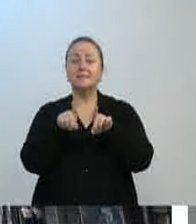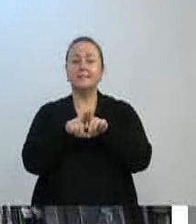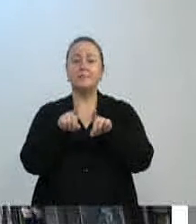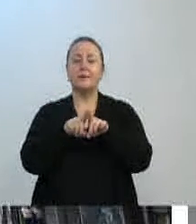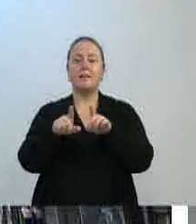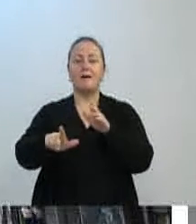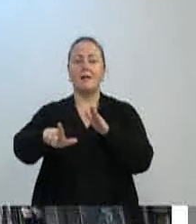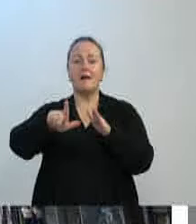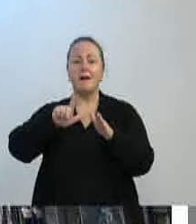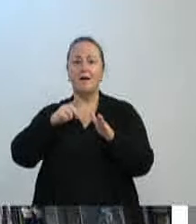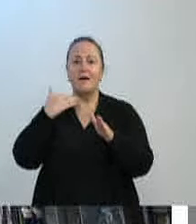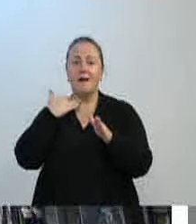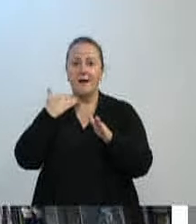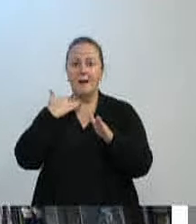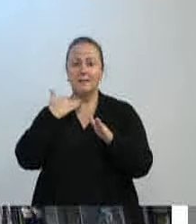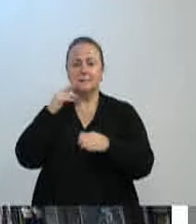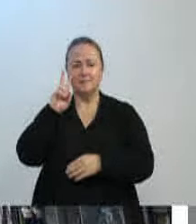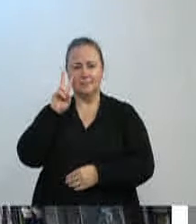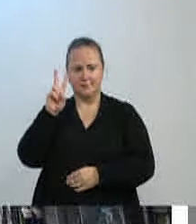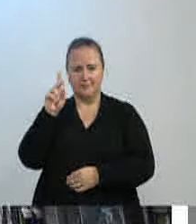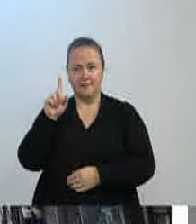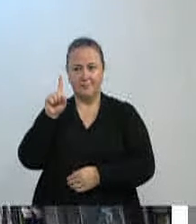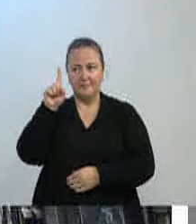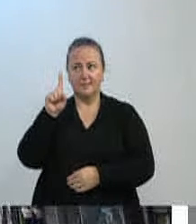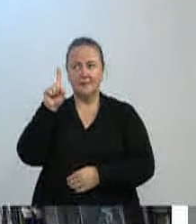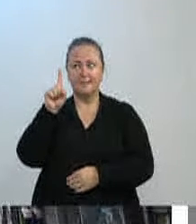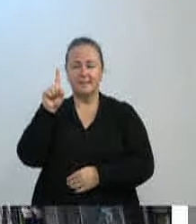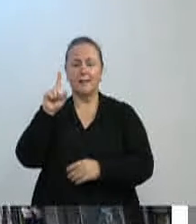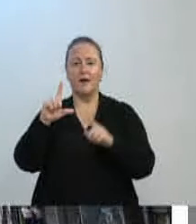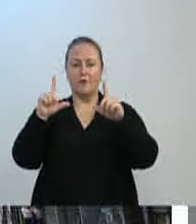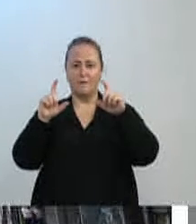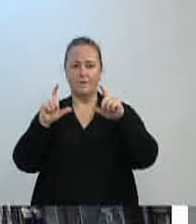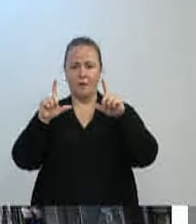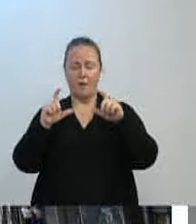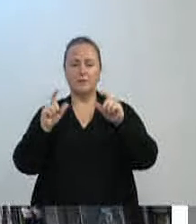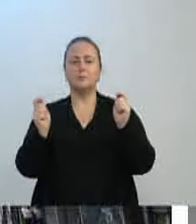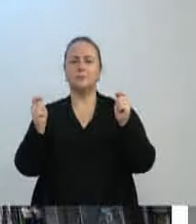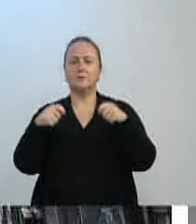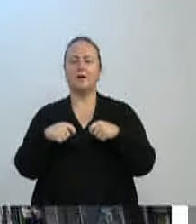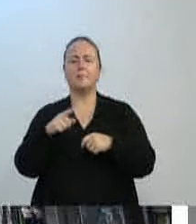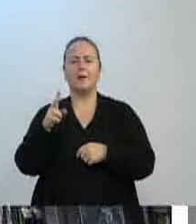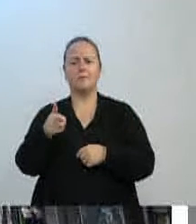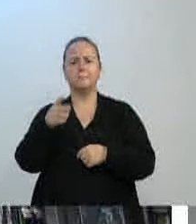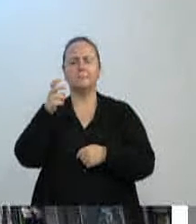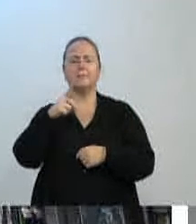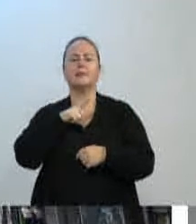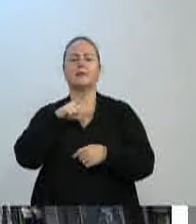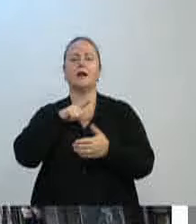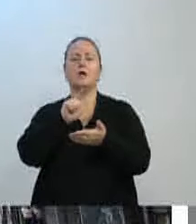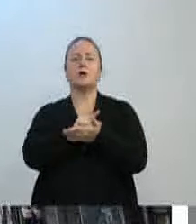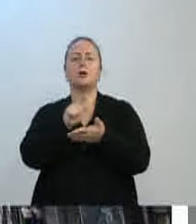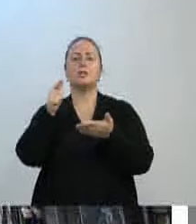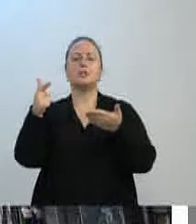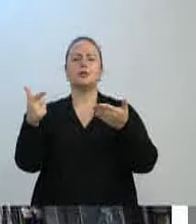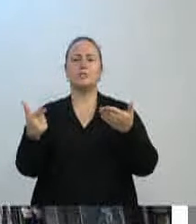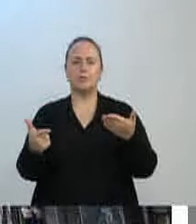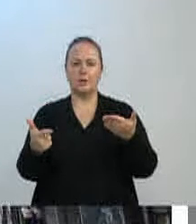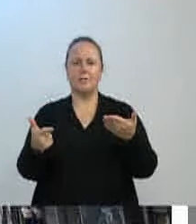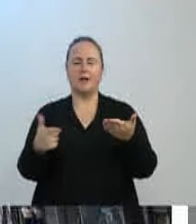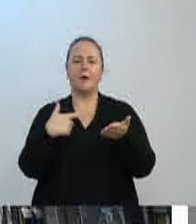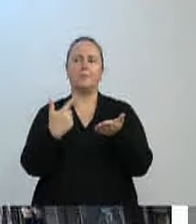alto, dá para ver o jornal o Urvalsbot e a